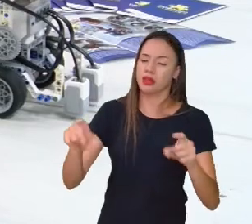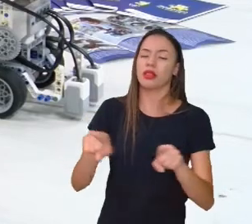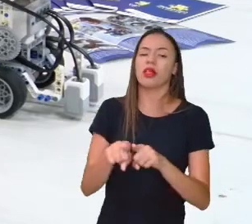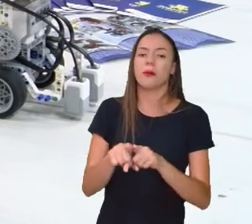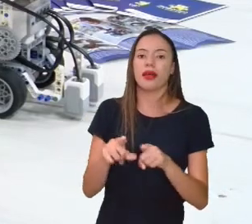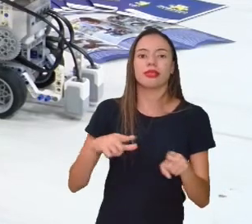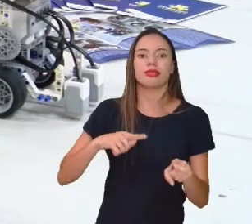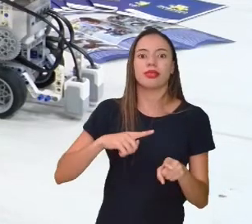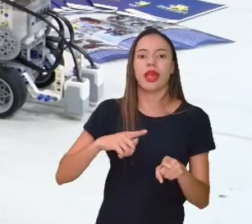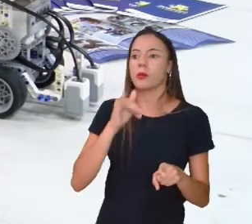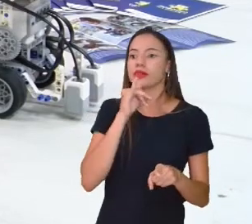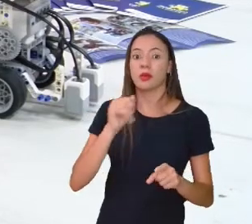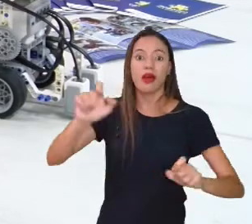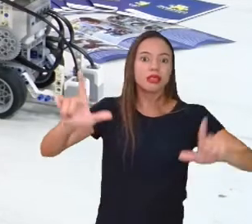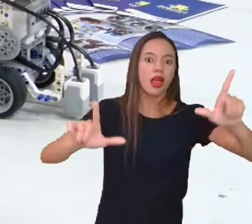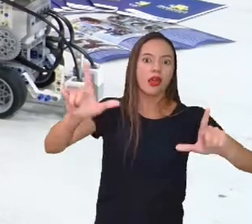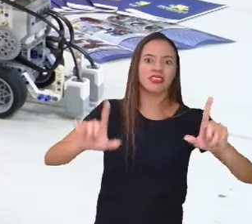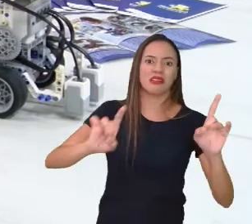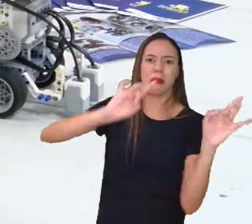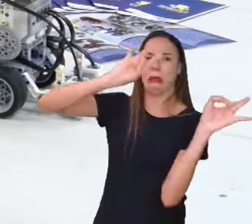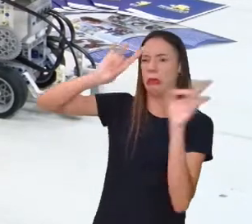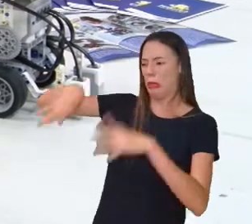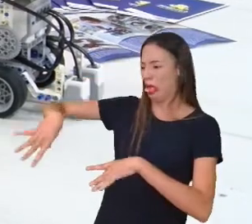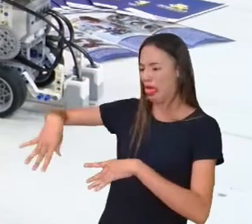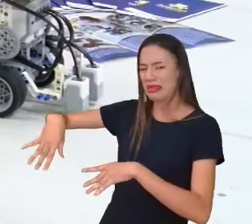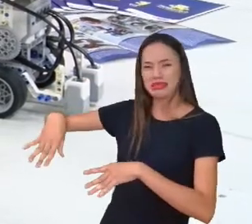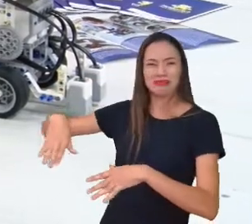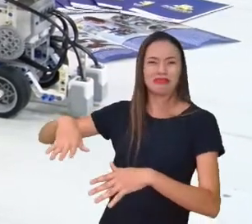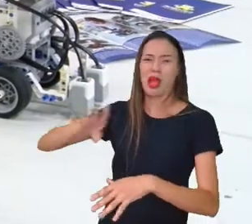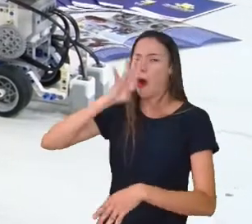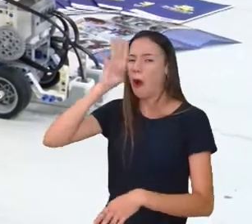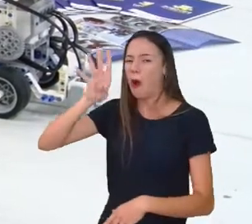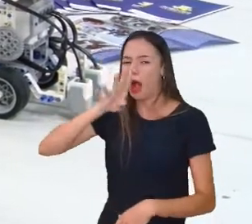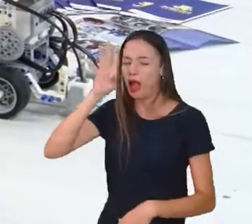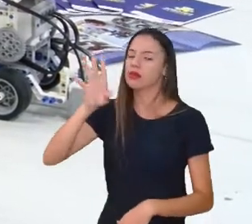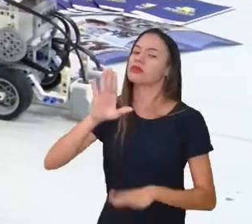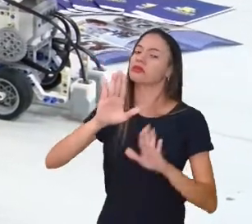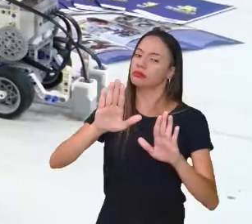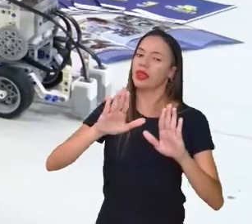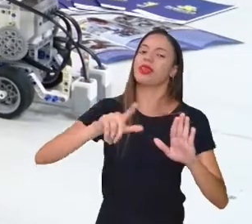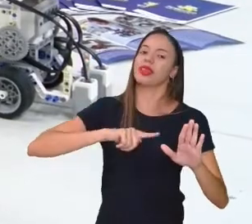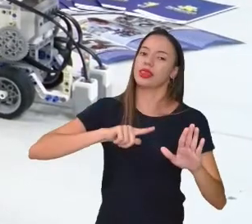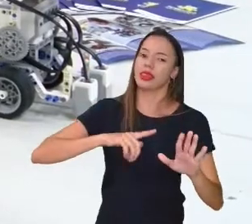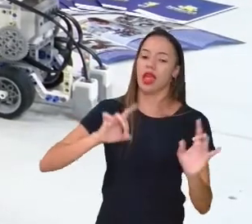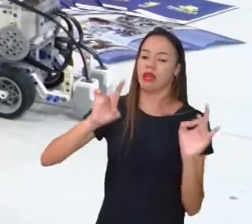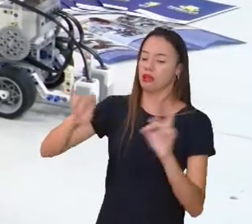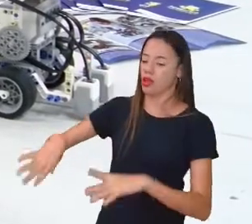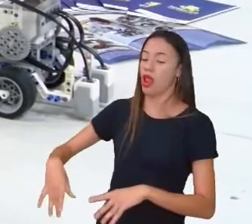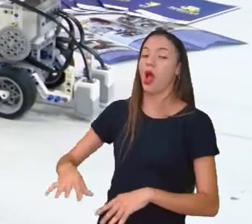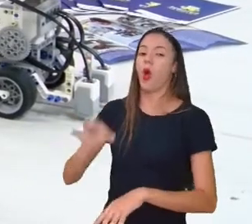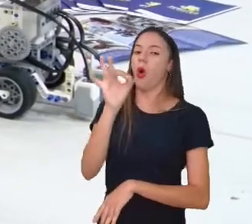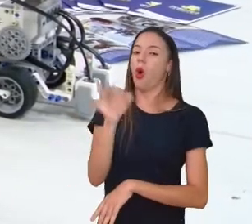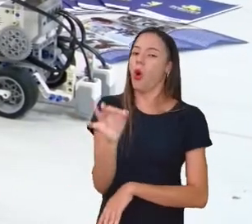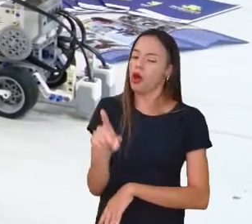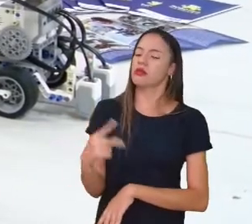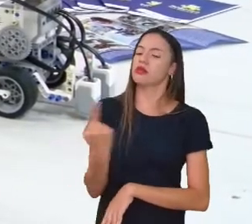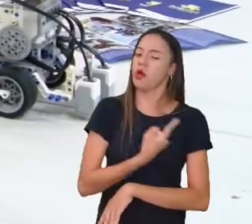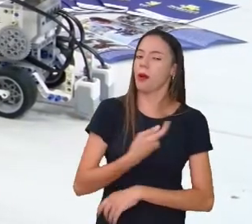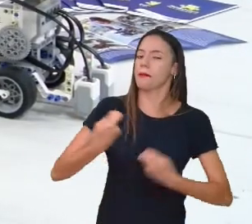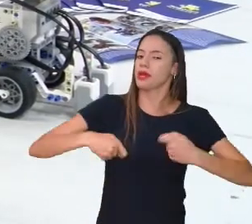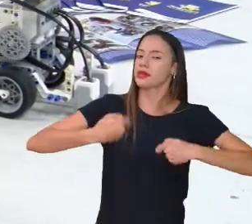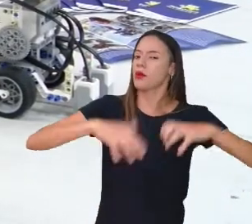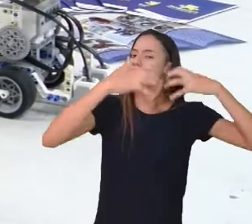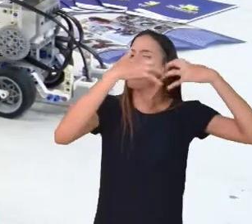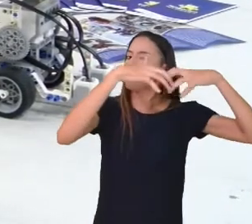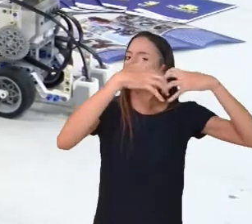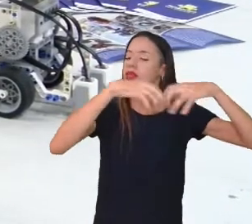tem uma televisão jogada fora de qualquer jeito. Não pode, não é? Existe um descarte aí e a gente precisa pensar, Tiago, sobre isso. Mas